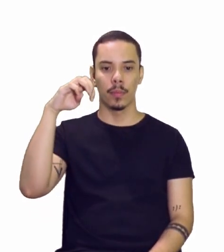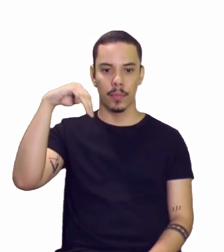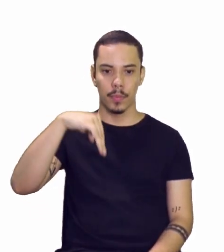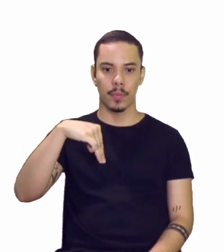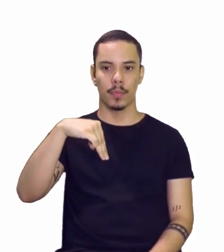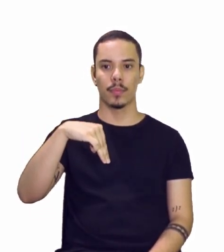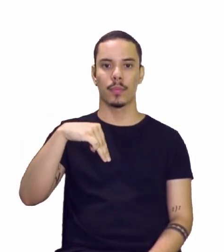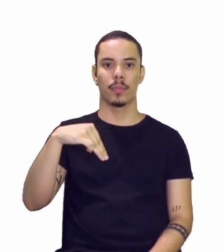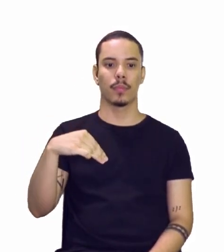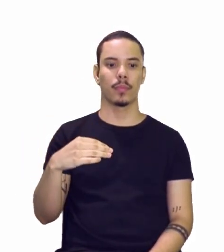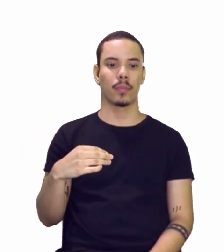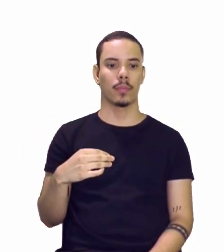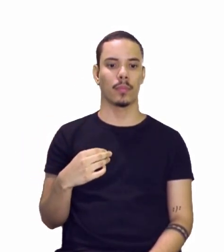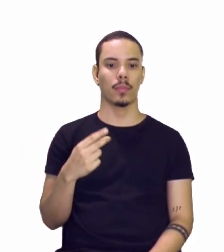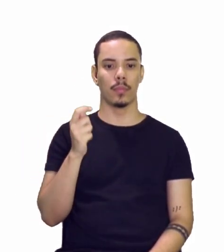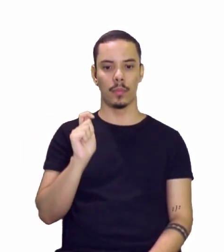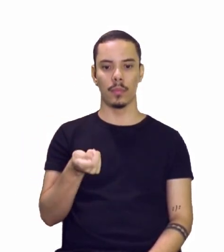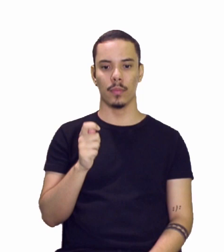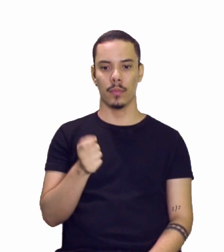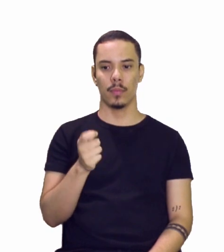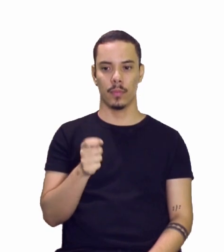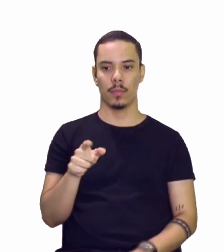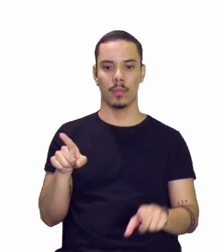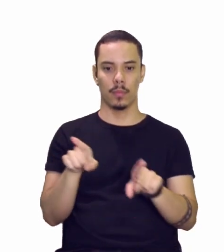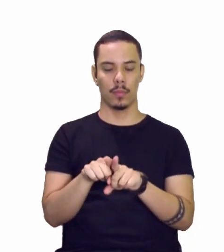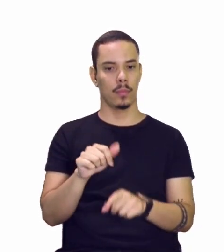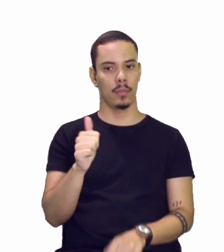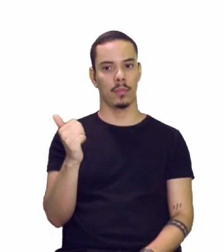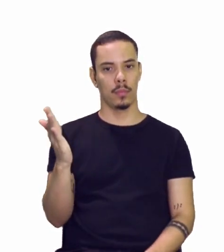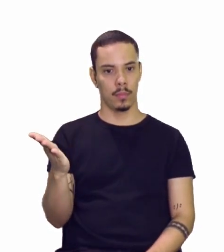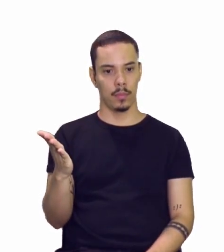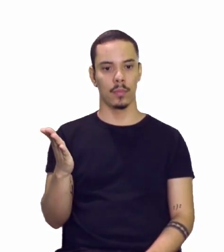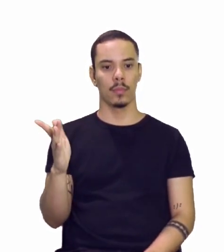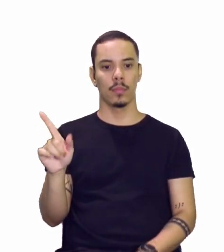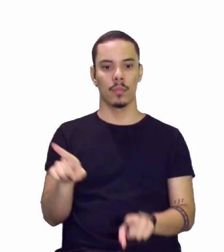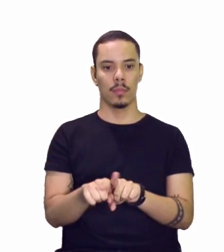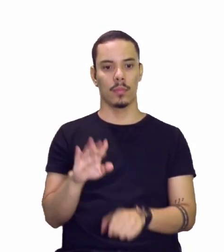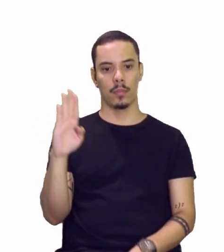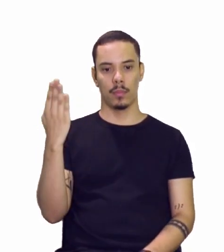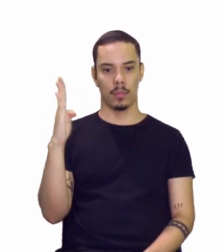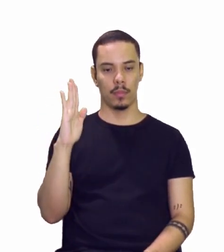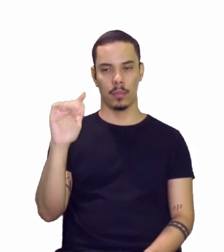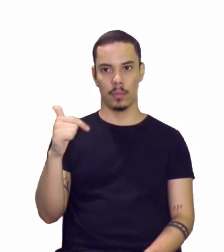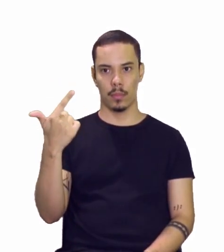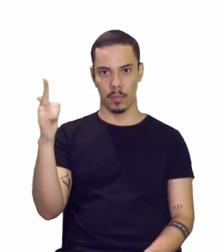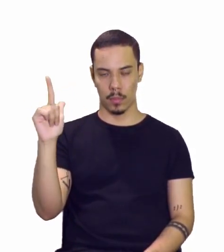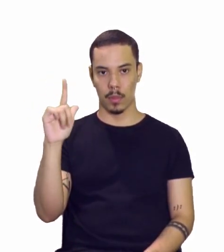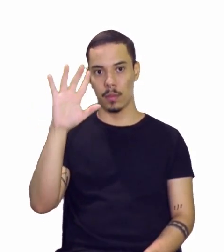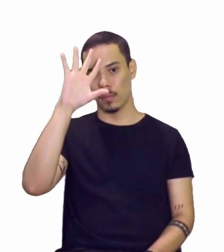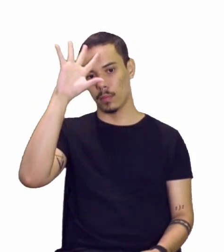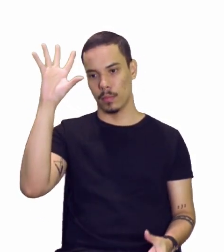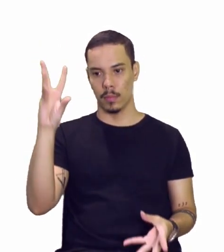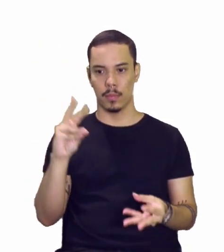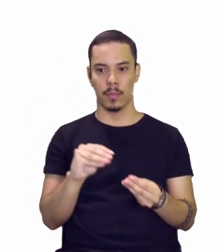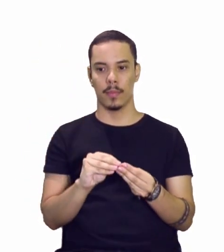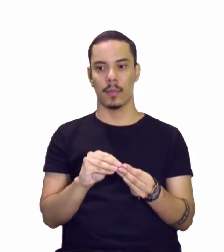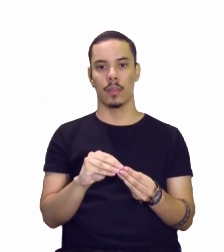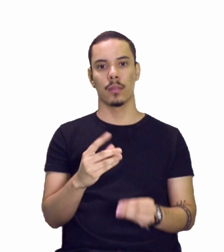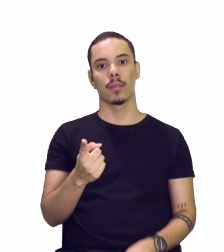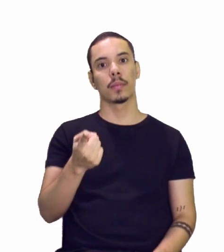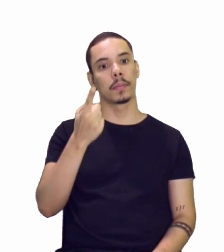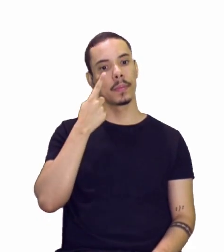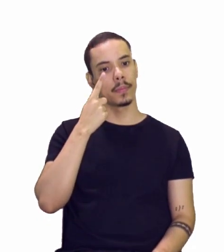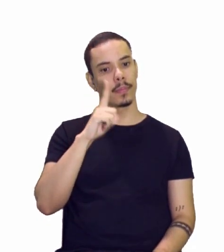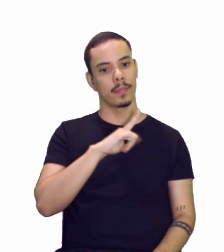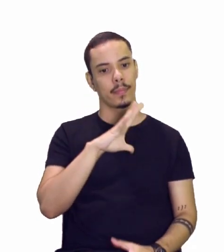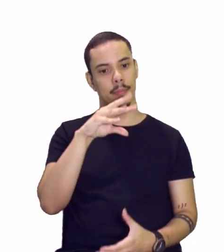no Nova Mamoré, Machadinho do Oeste está fora do eixo, Buriti está fora do eixo. Resumindo, você observa que